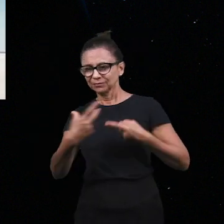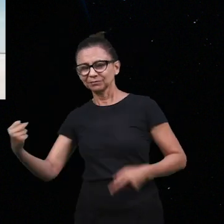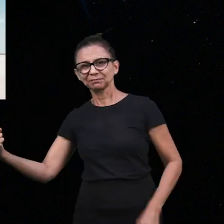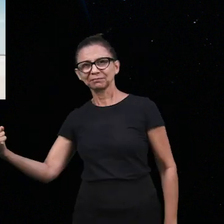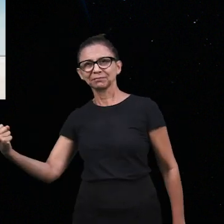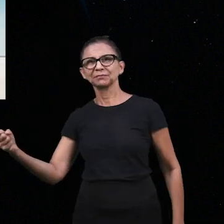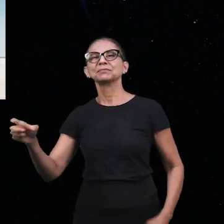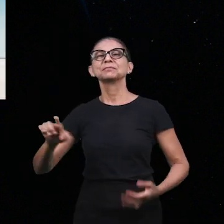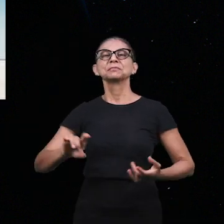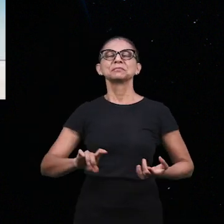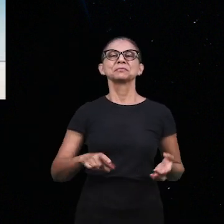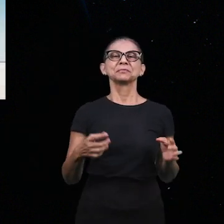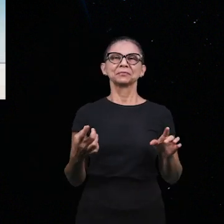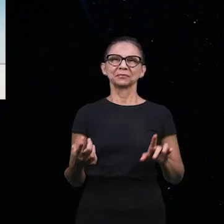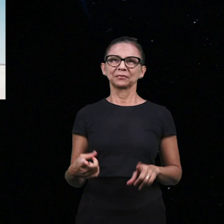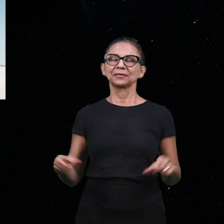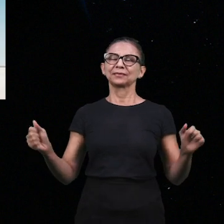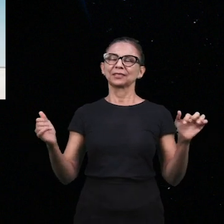Jesus.